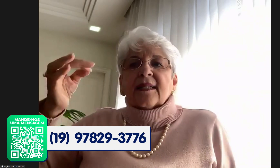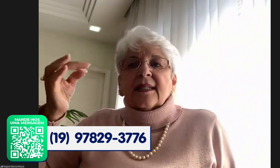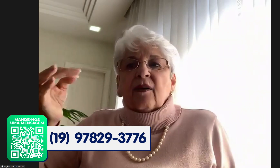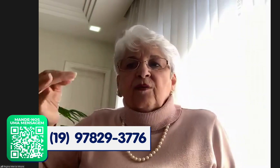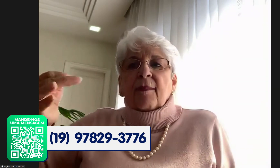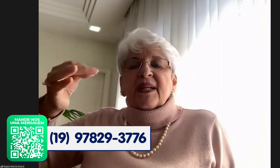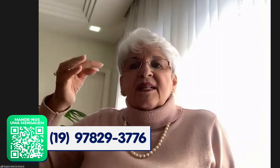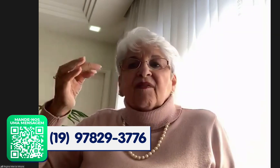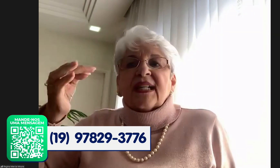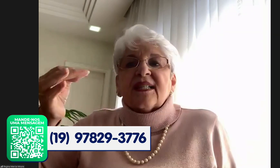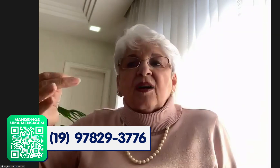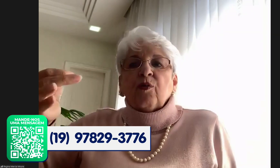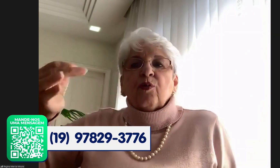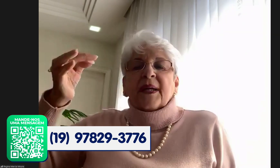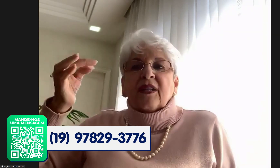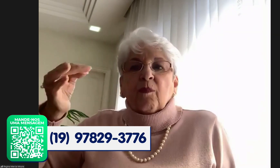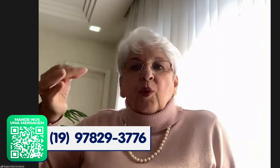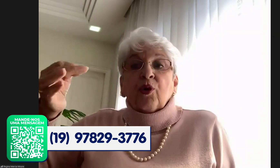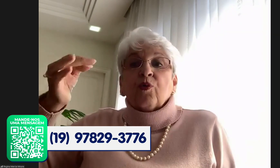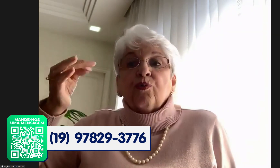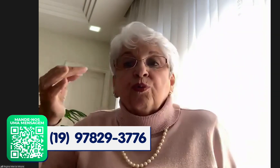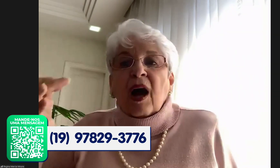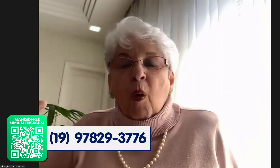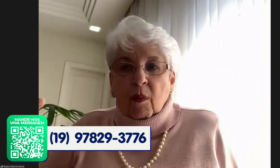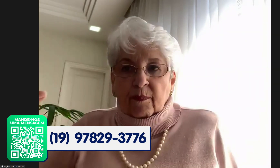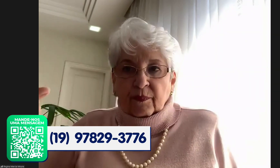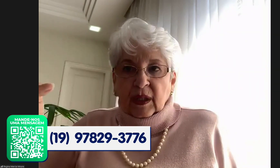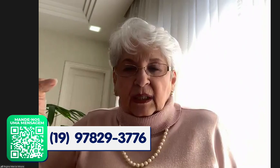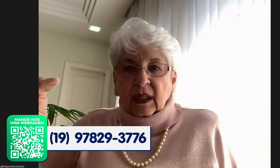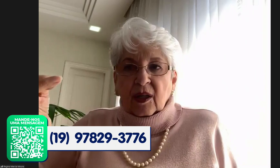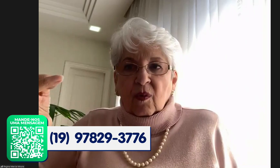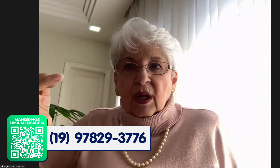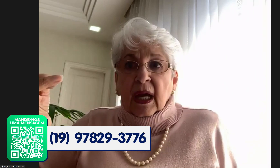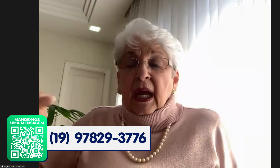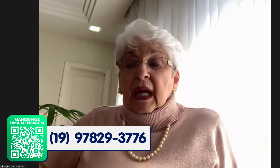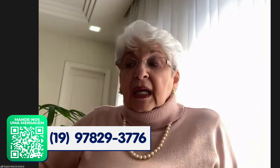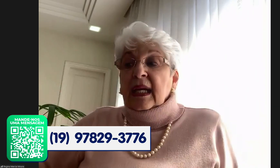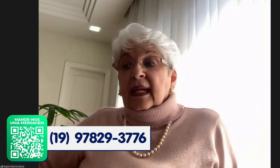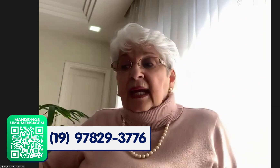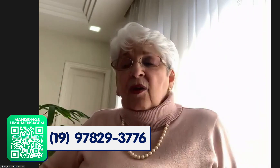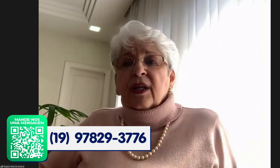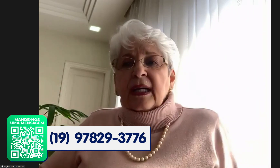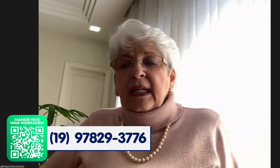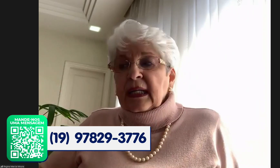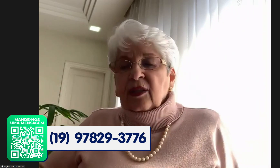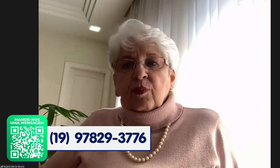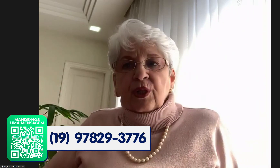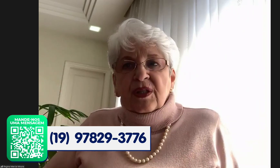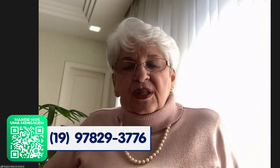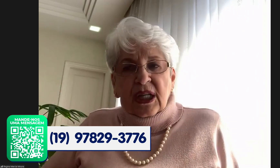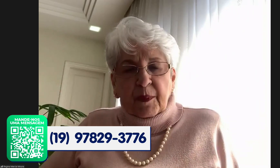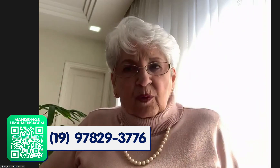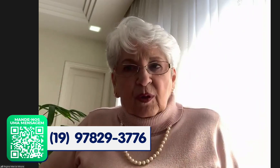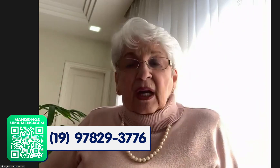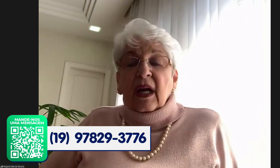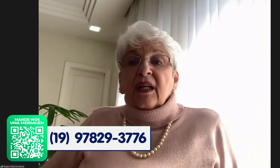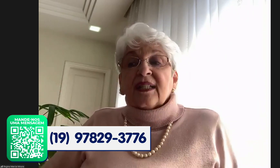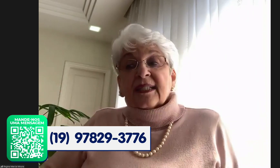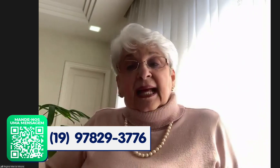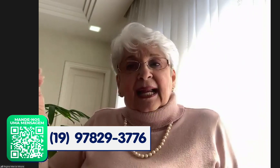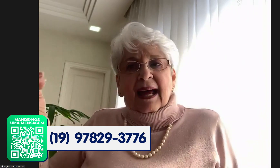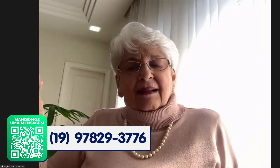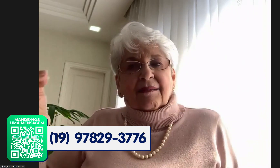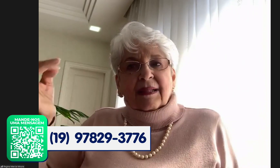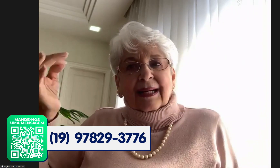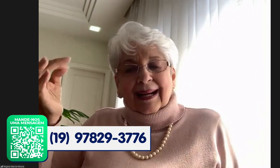a questão da preservação do patrimônio cultural, entendeu? E a lei orgânica do município